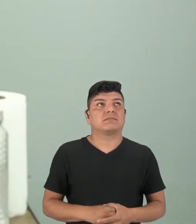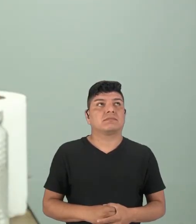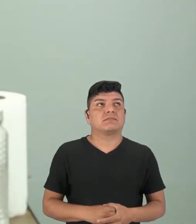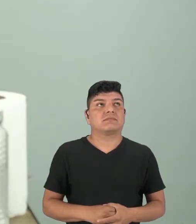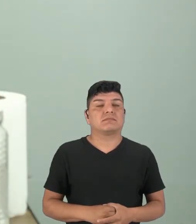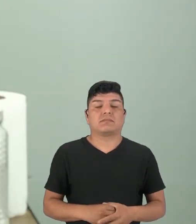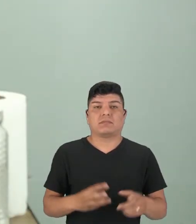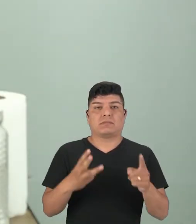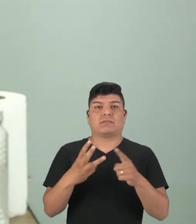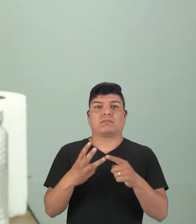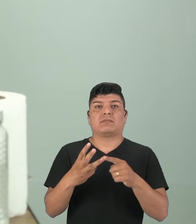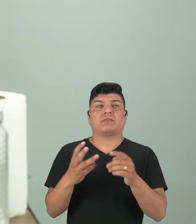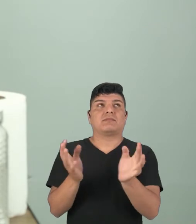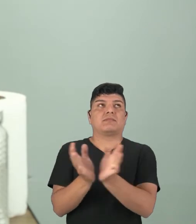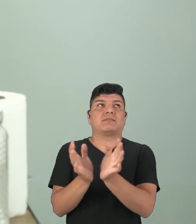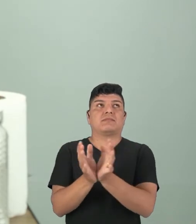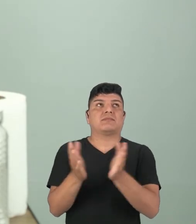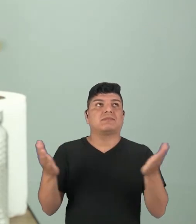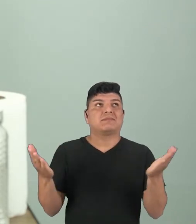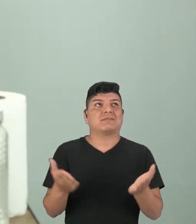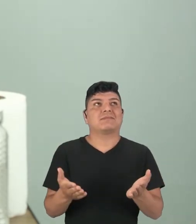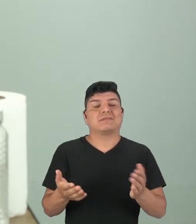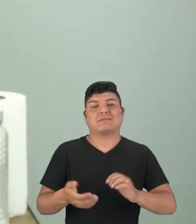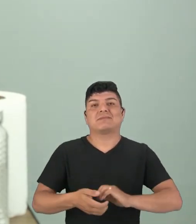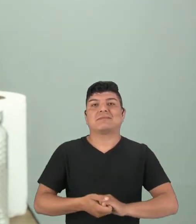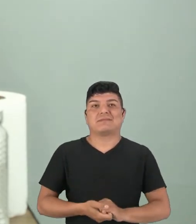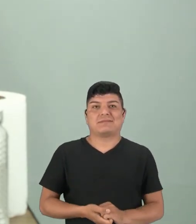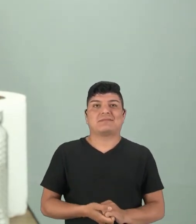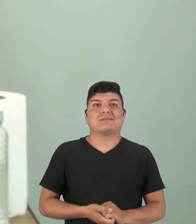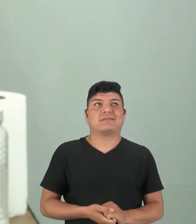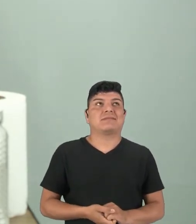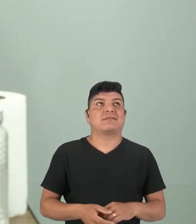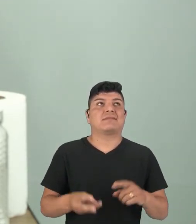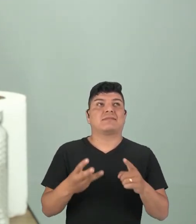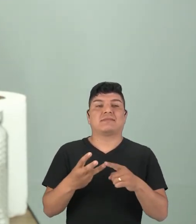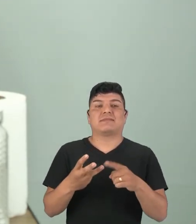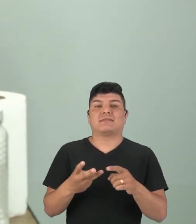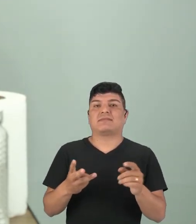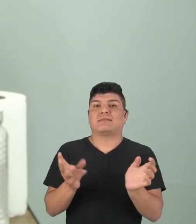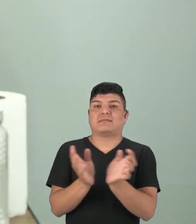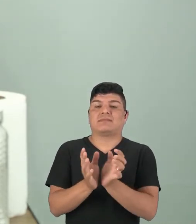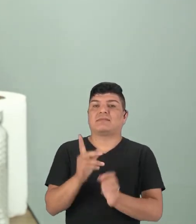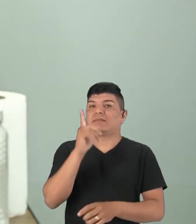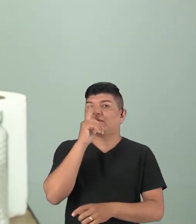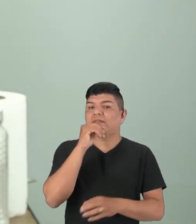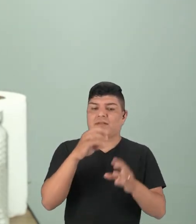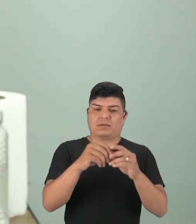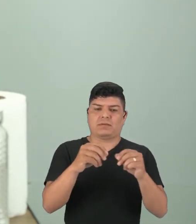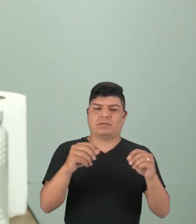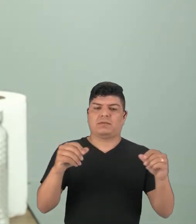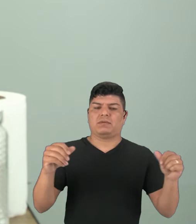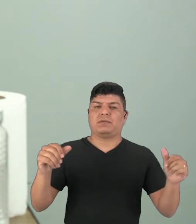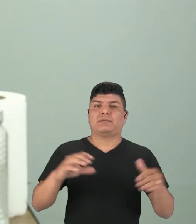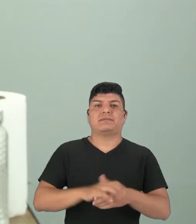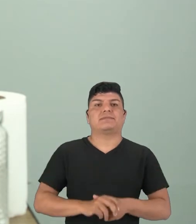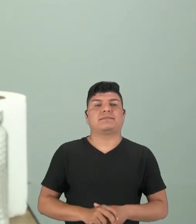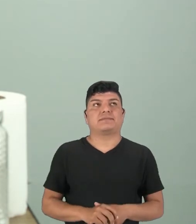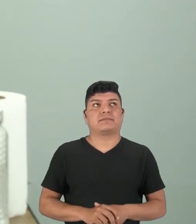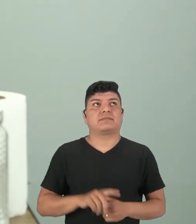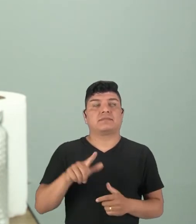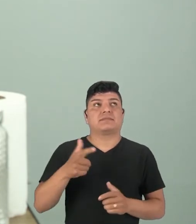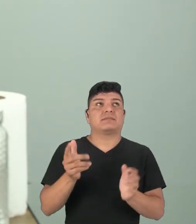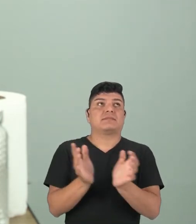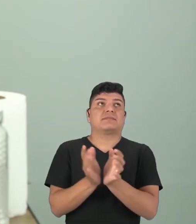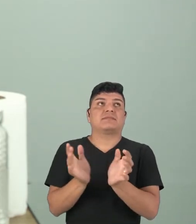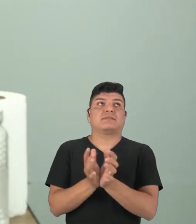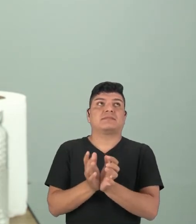E vou para o terceiro grupo, ó. O terceiro grupo aqui é água e areia. Vamos lá. O outro grupo que eu